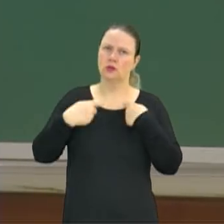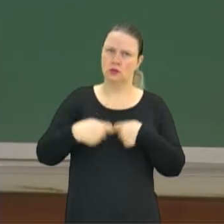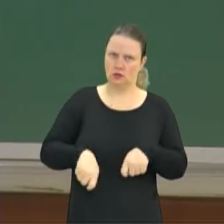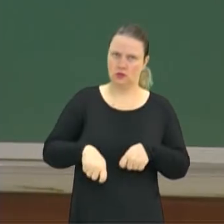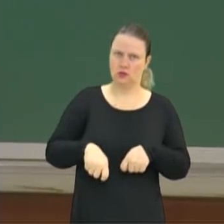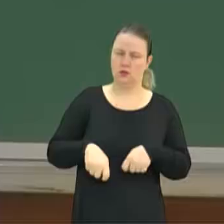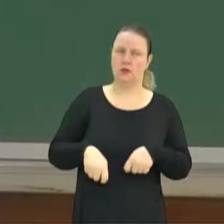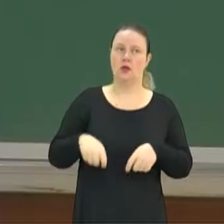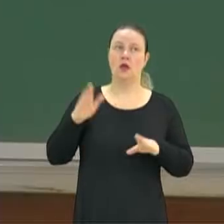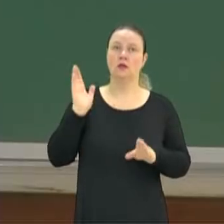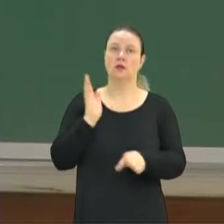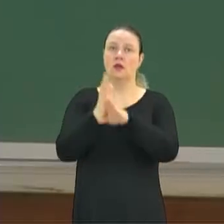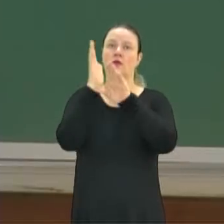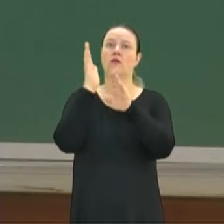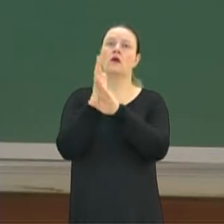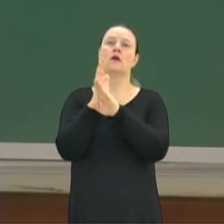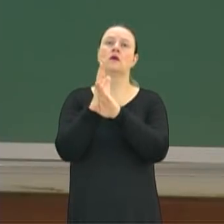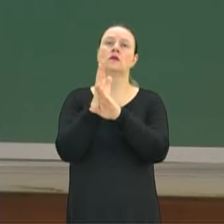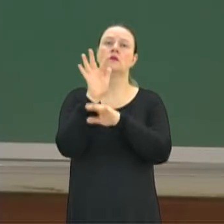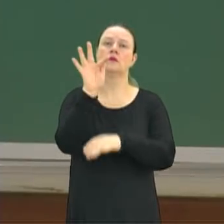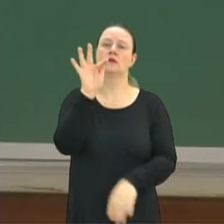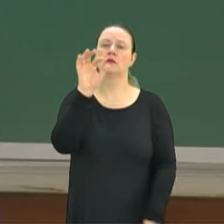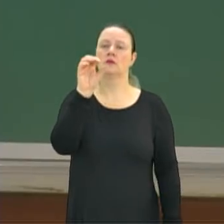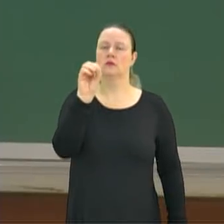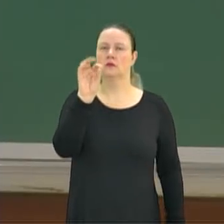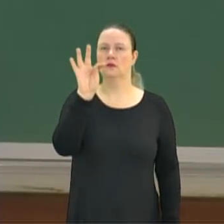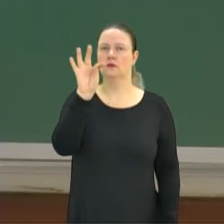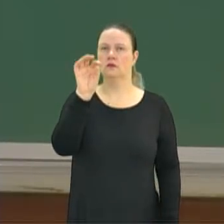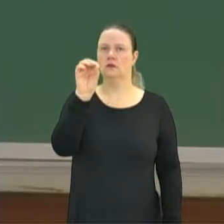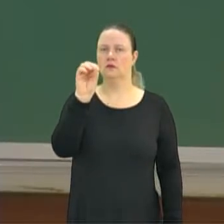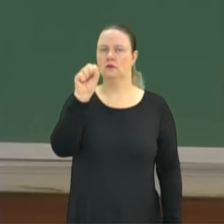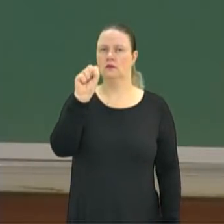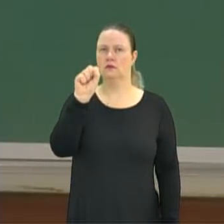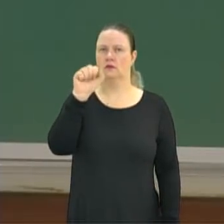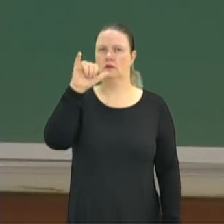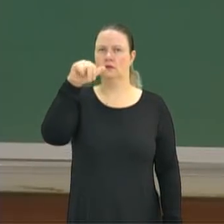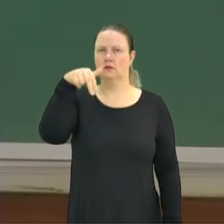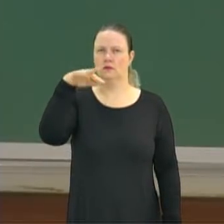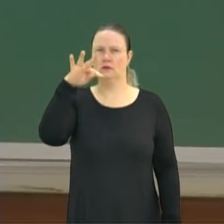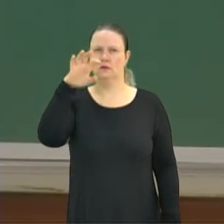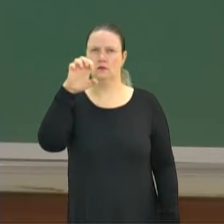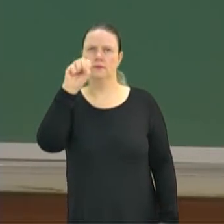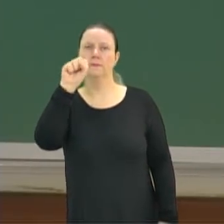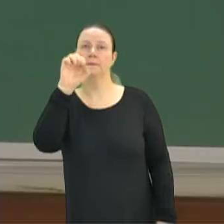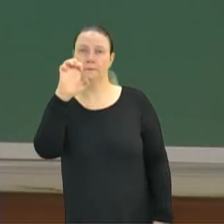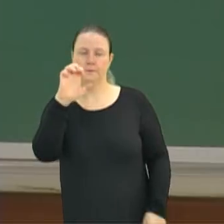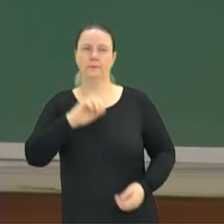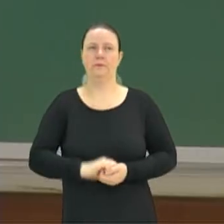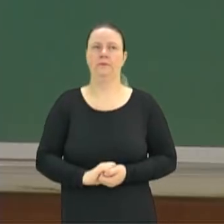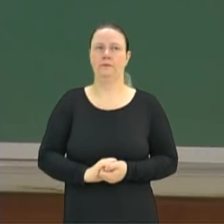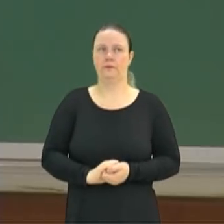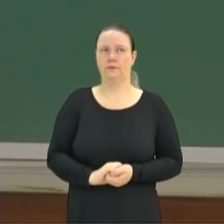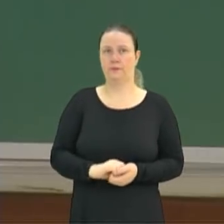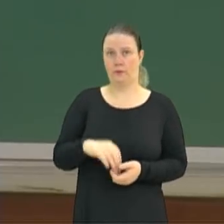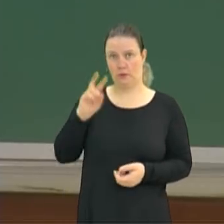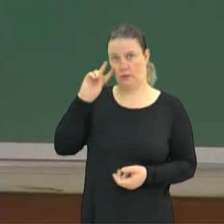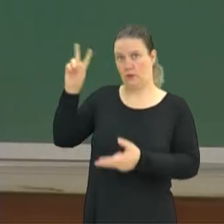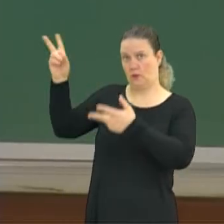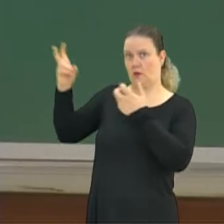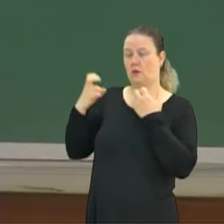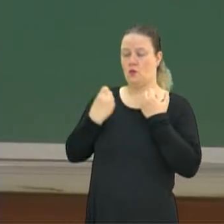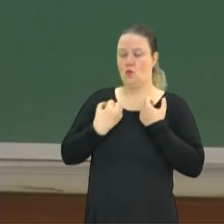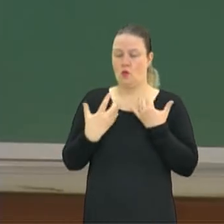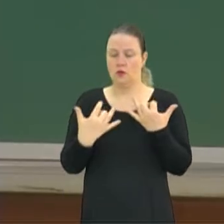caso. Então, veja só. No caso da pirâmide energética, está dizendo aqui ó, que as gramíneas, 40.000